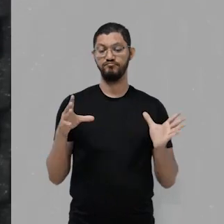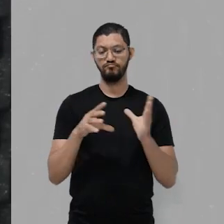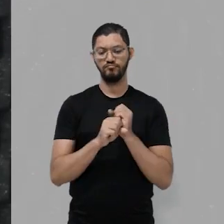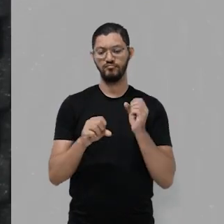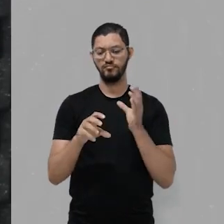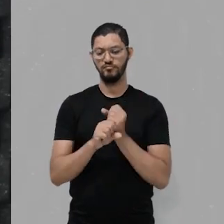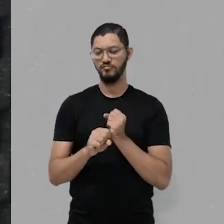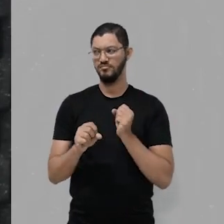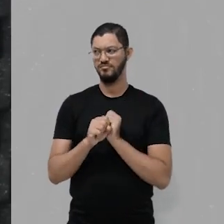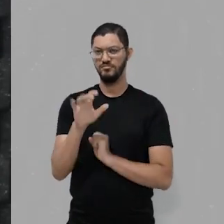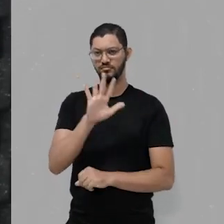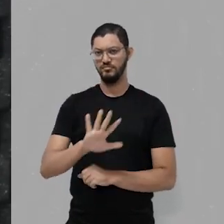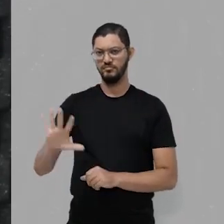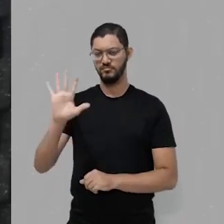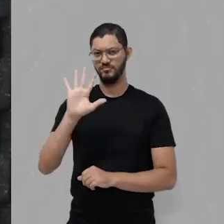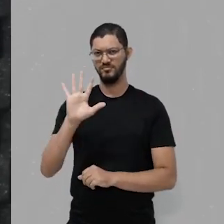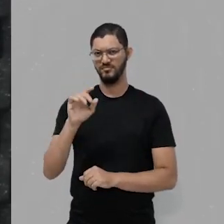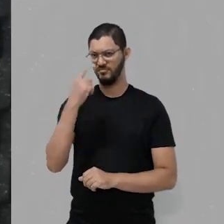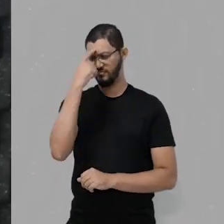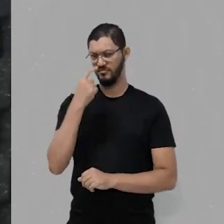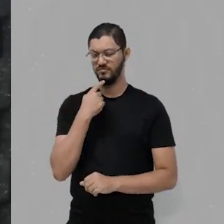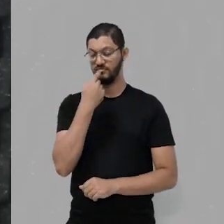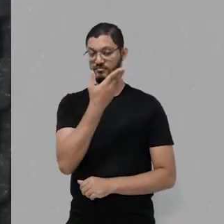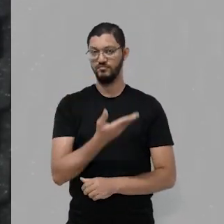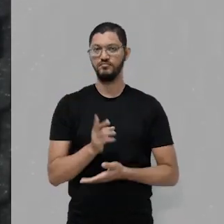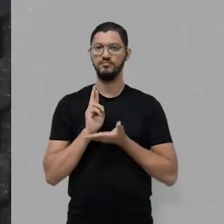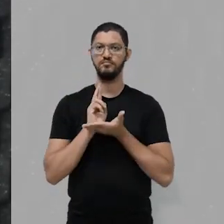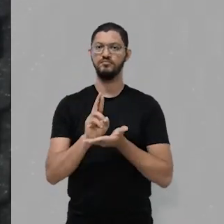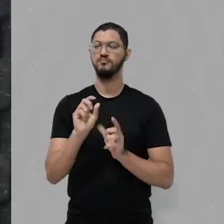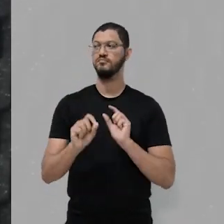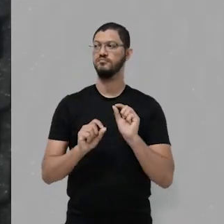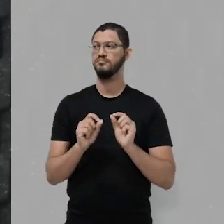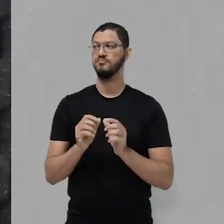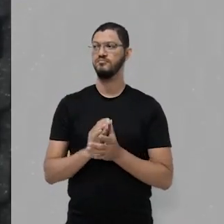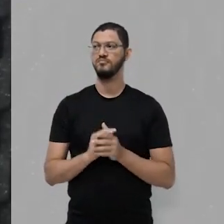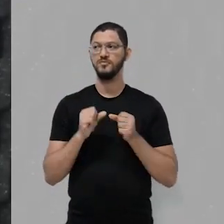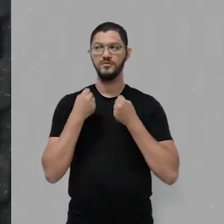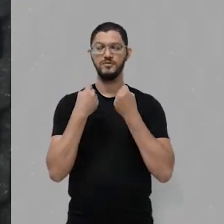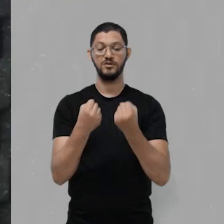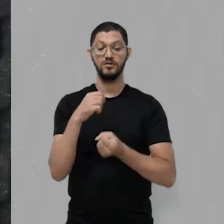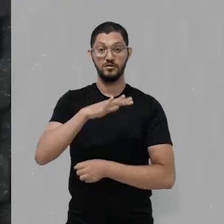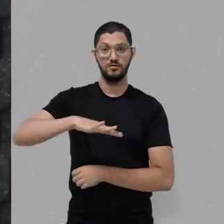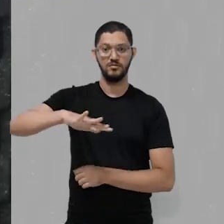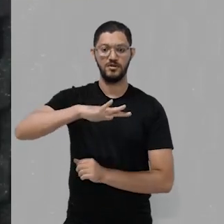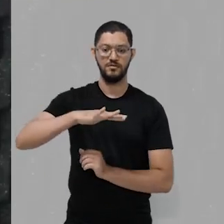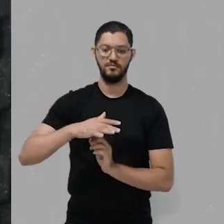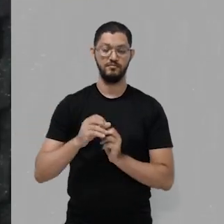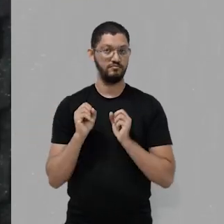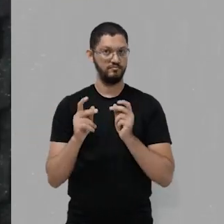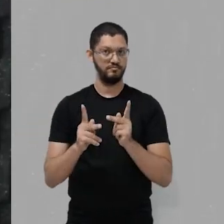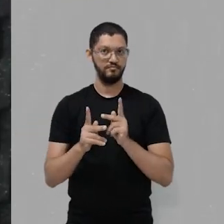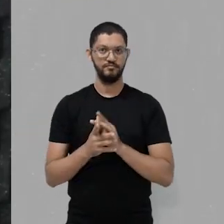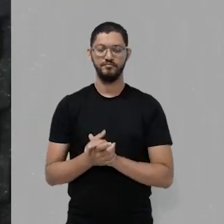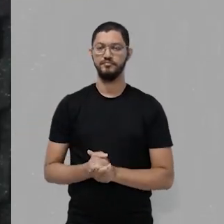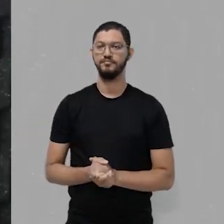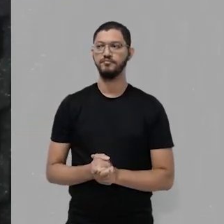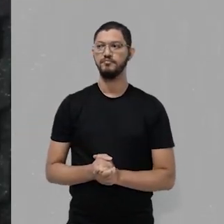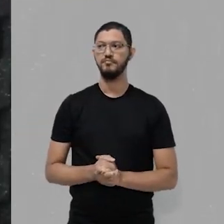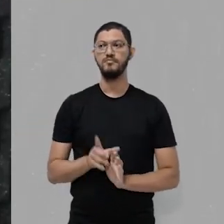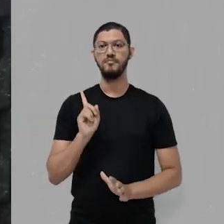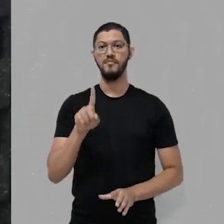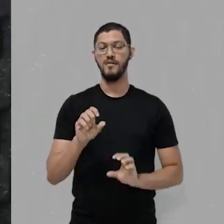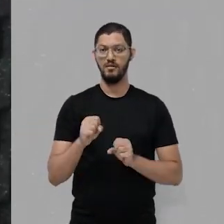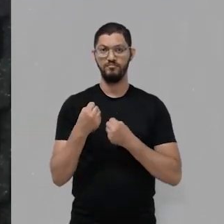calcular essa área dessa figura, essa área representa aqui, ó, a resistência do meio, ok? É